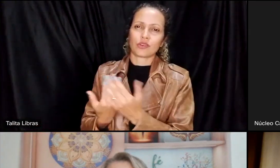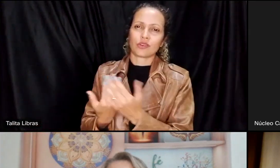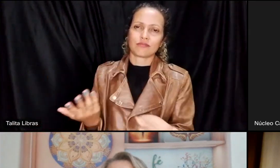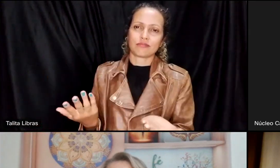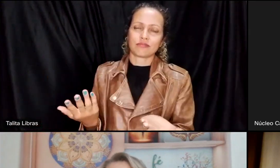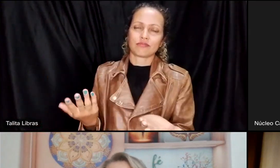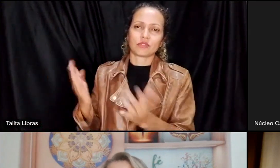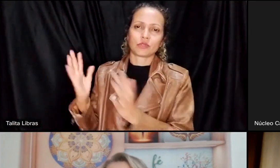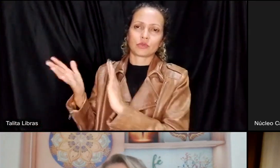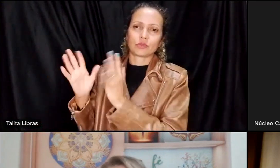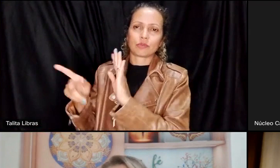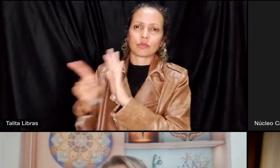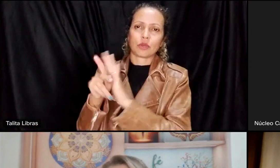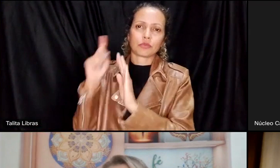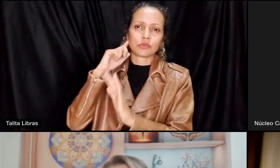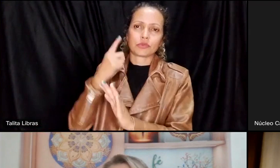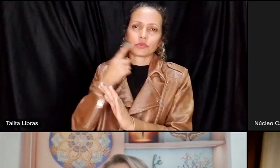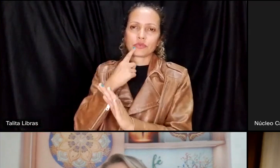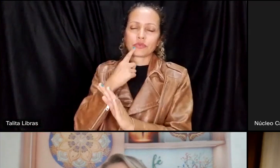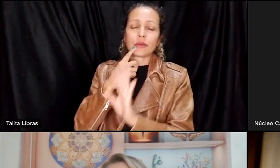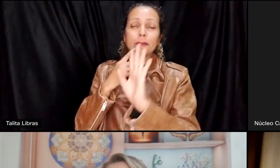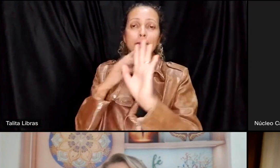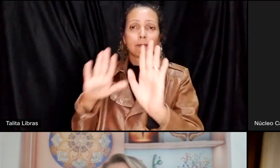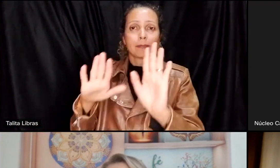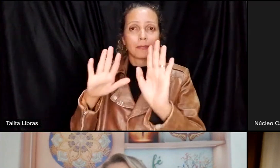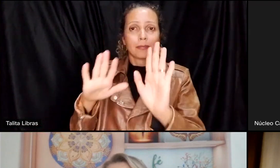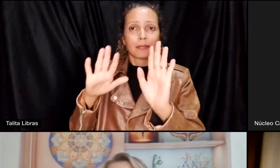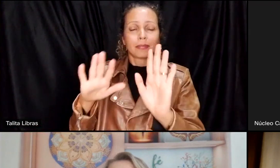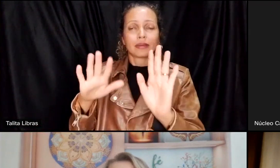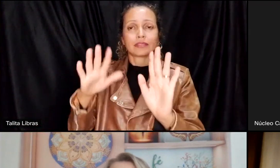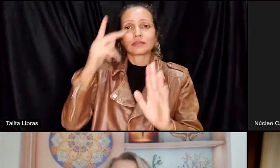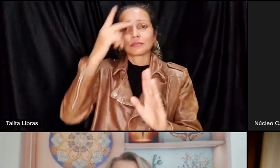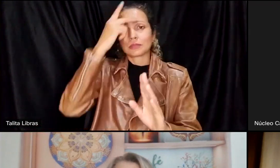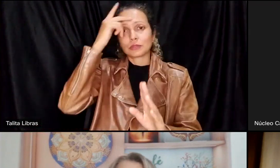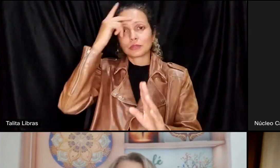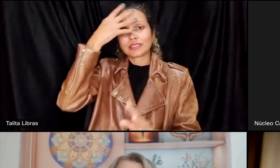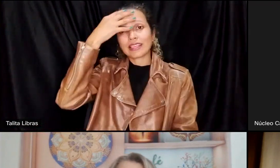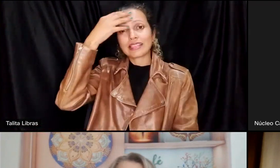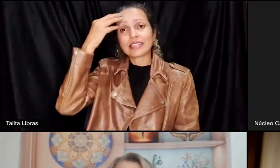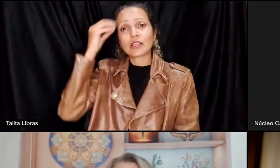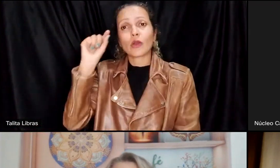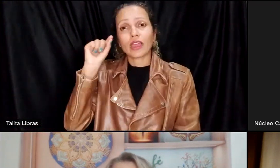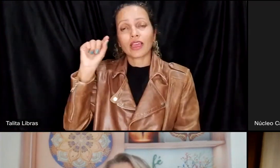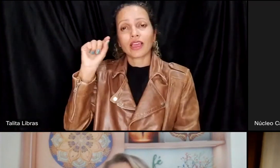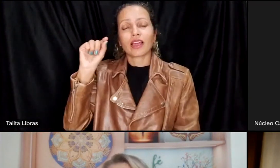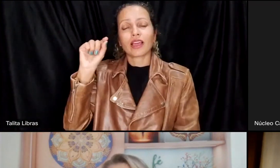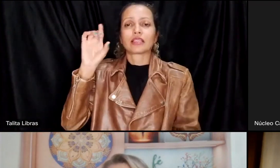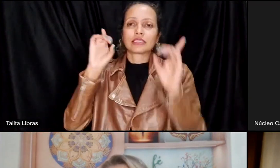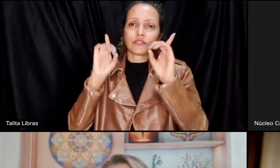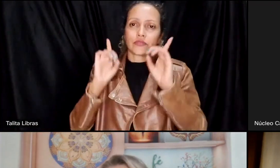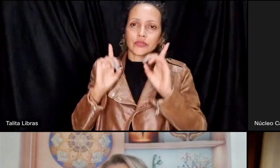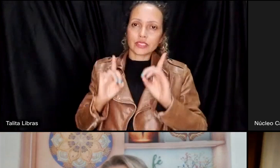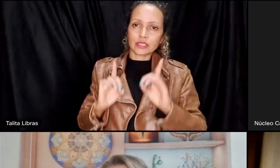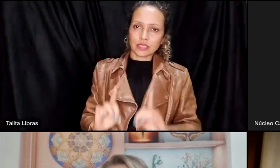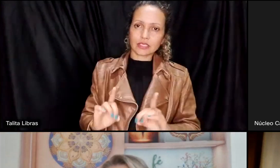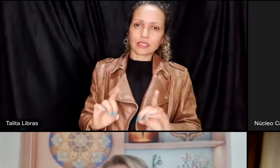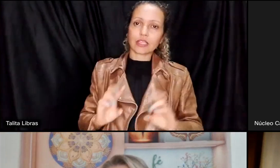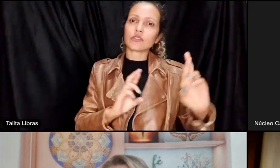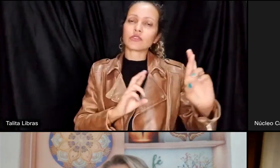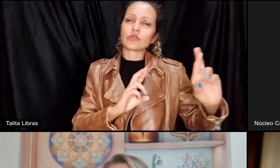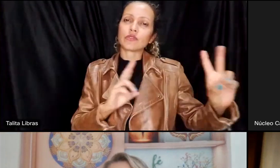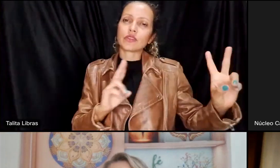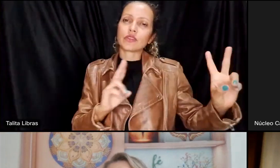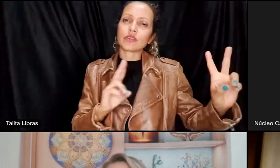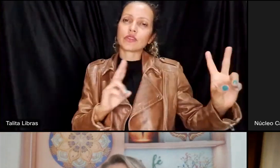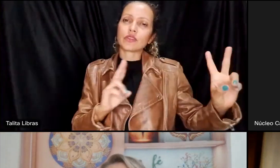que o surdo é diferente. Por exemplo, se você pega uma criança com deficiência, uma criança cega,